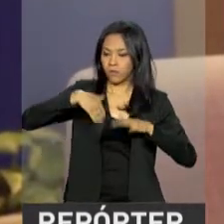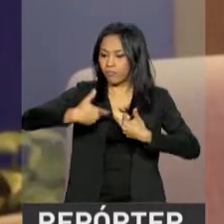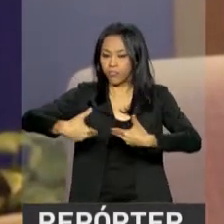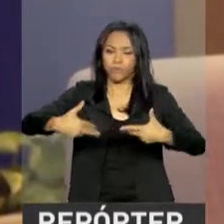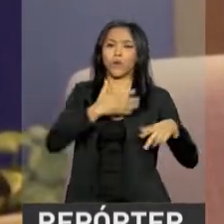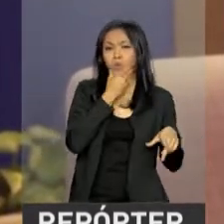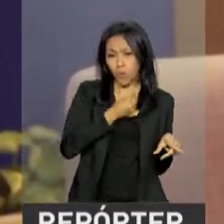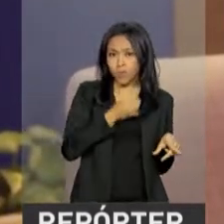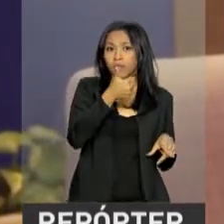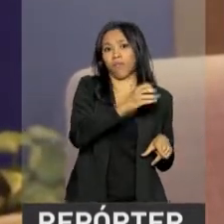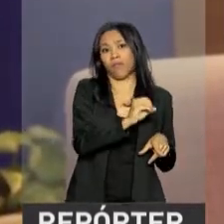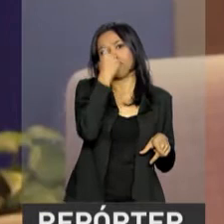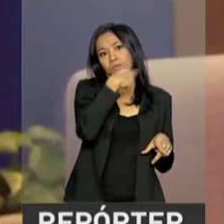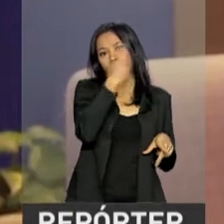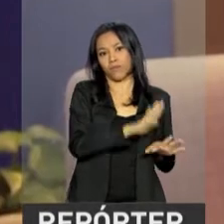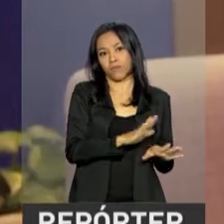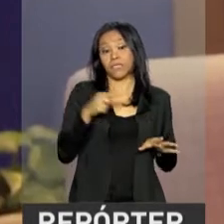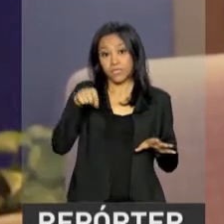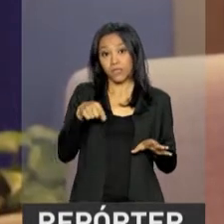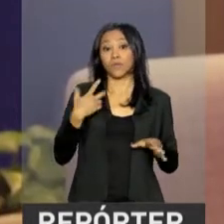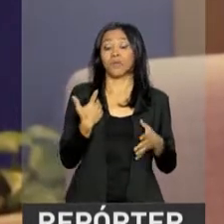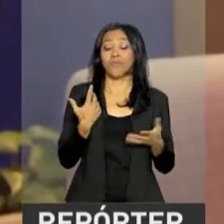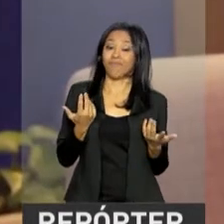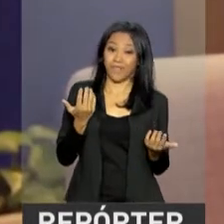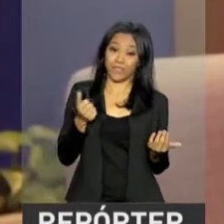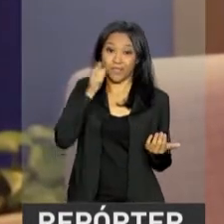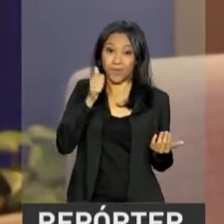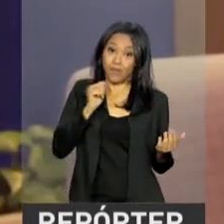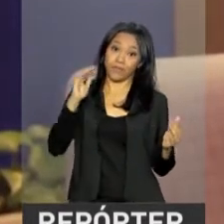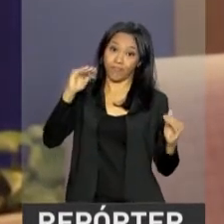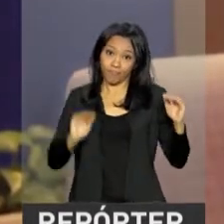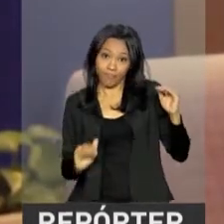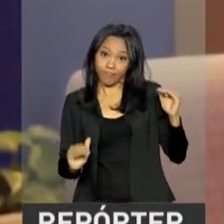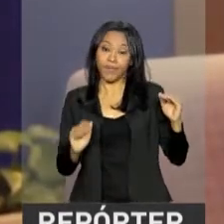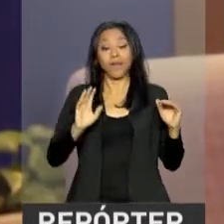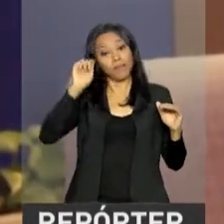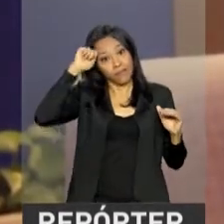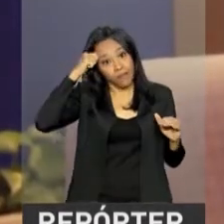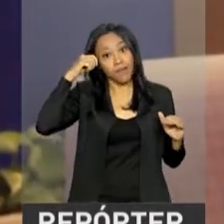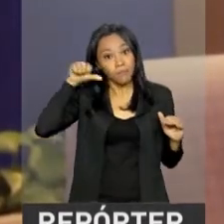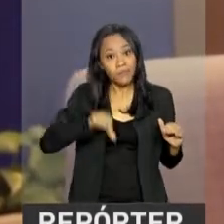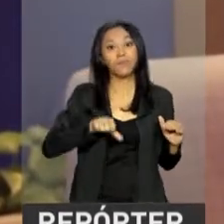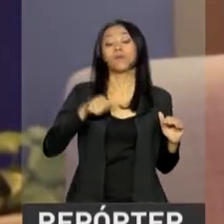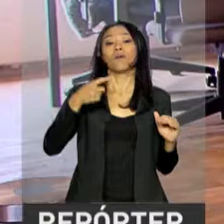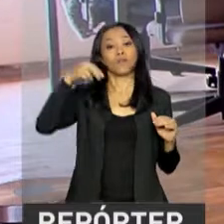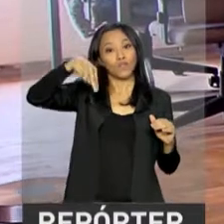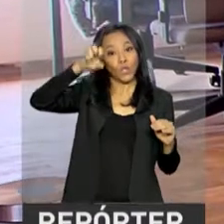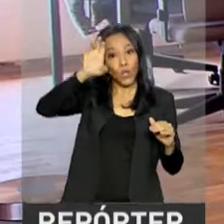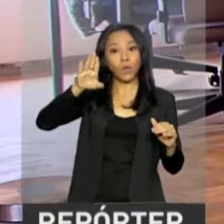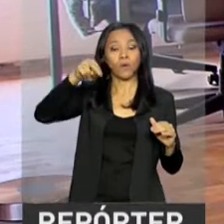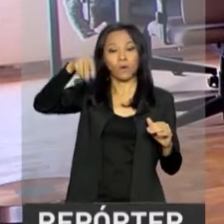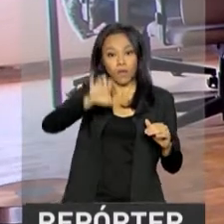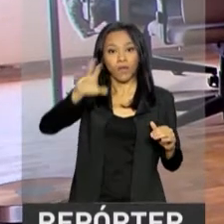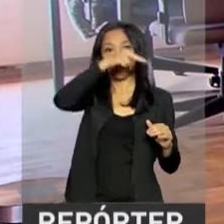10 horas esses indicadores apresentam se mais desfavoráveis para as mulheres pretas ou pardas residentes nas regiões norte e nordeste do país mas